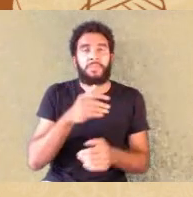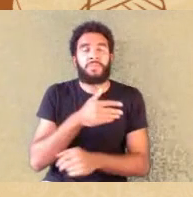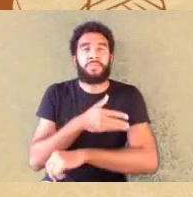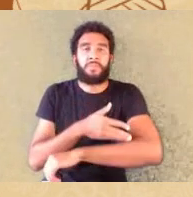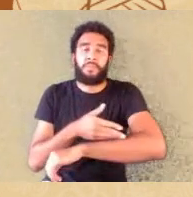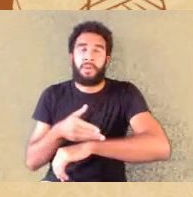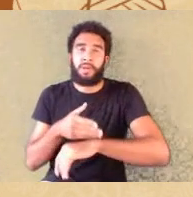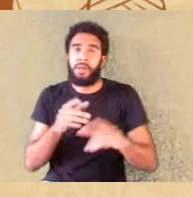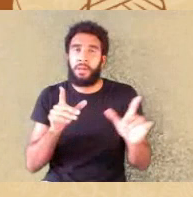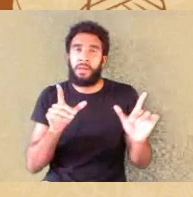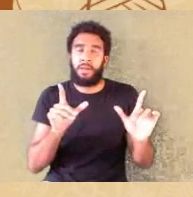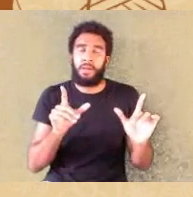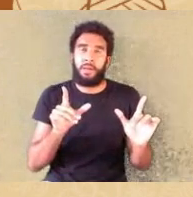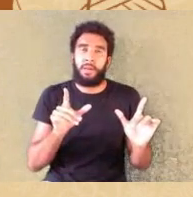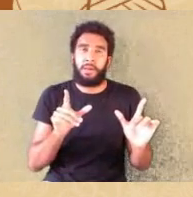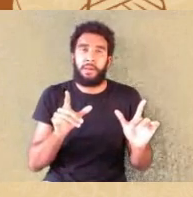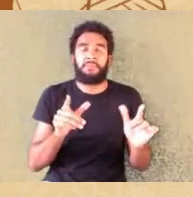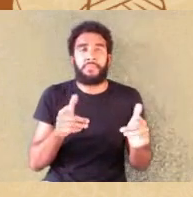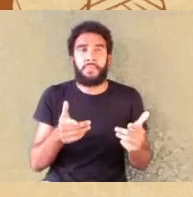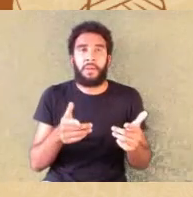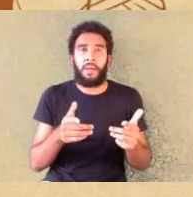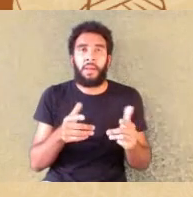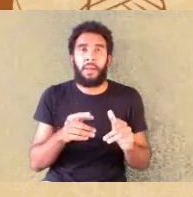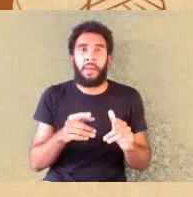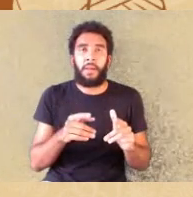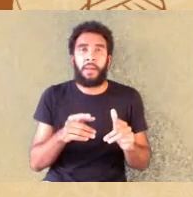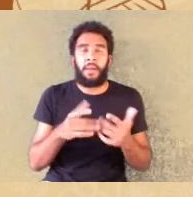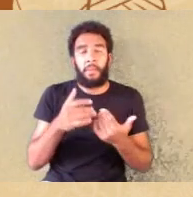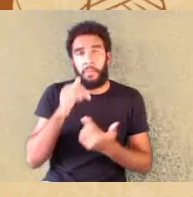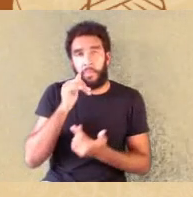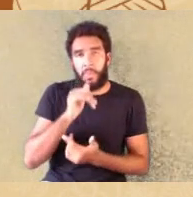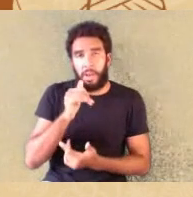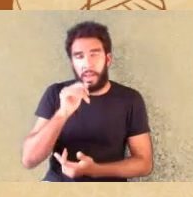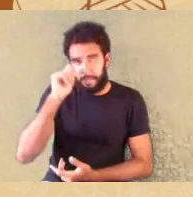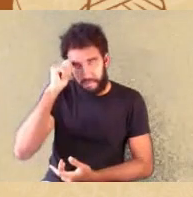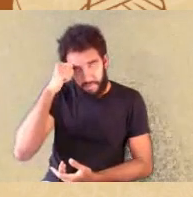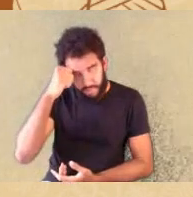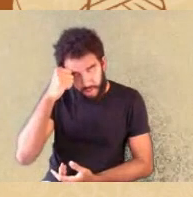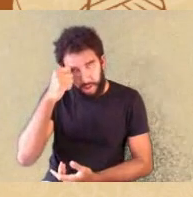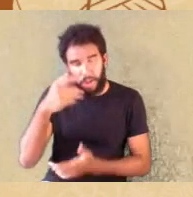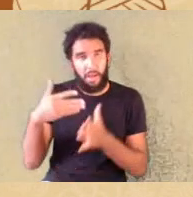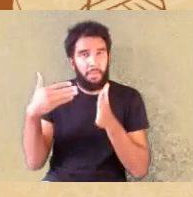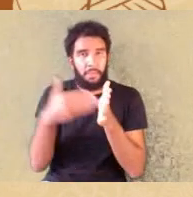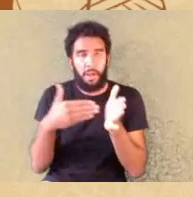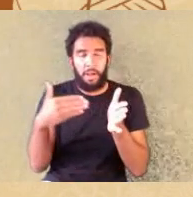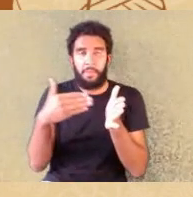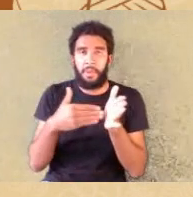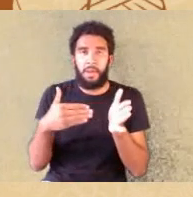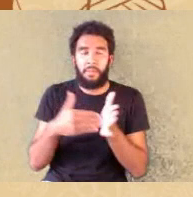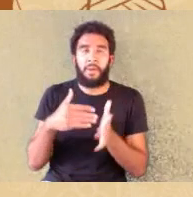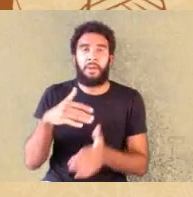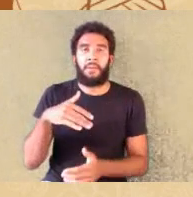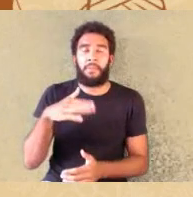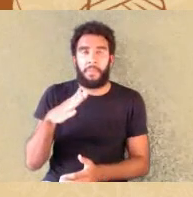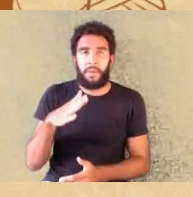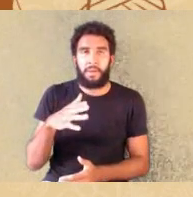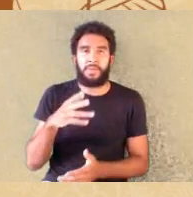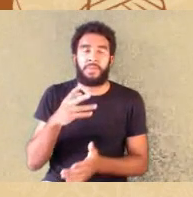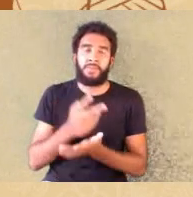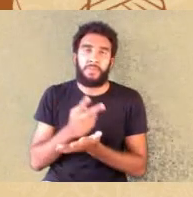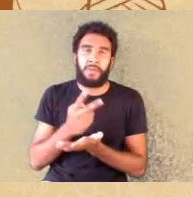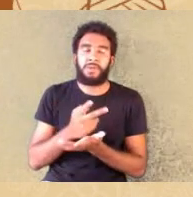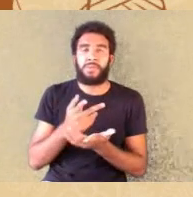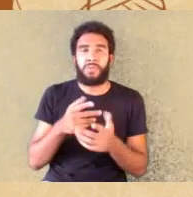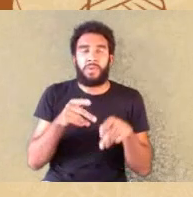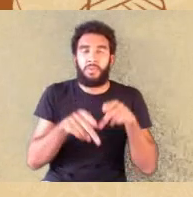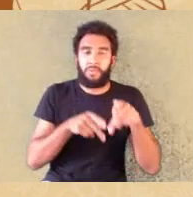mas é menos permeável ao acesso de mulheres negras nesse serviço público do que seria na população economicamente ativa. Tá? Então, tem